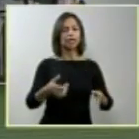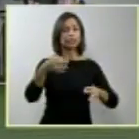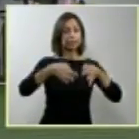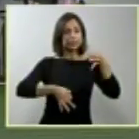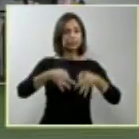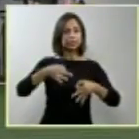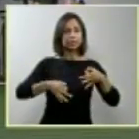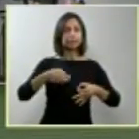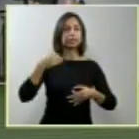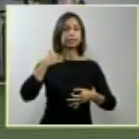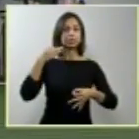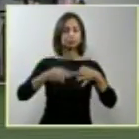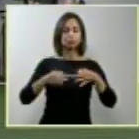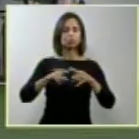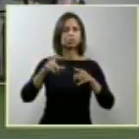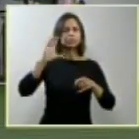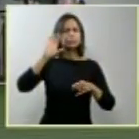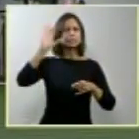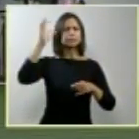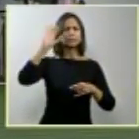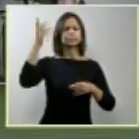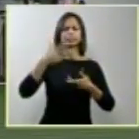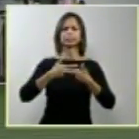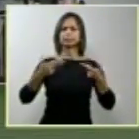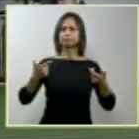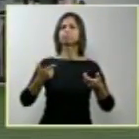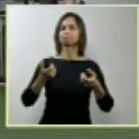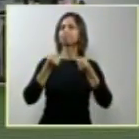segurança em decidir temas tão